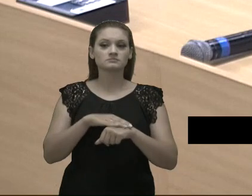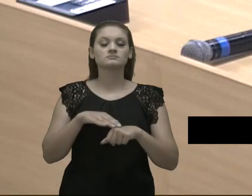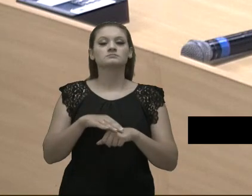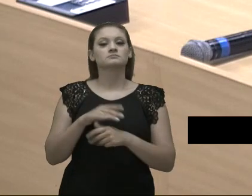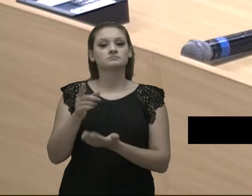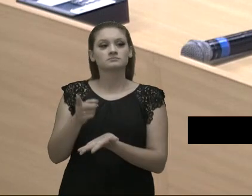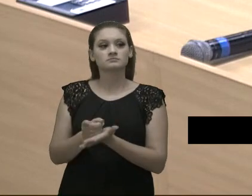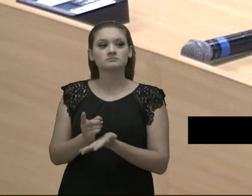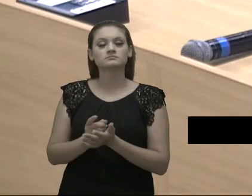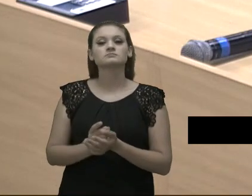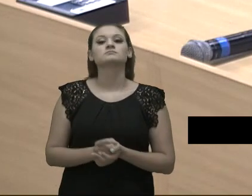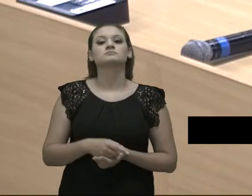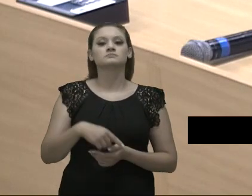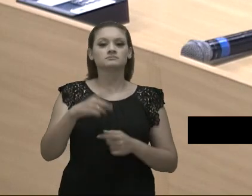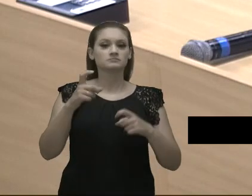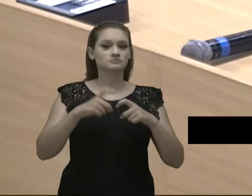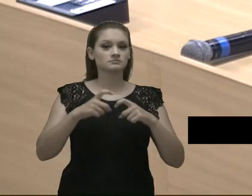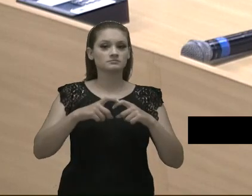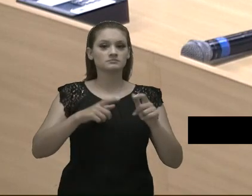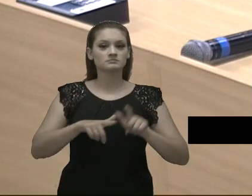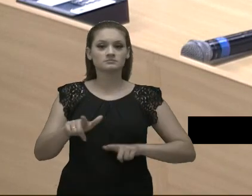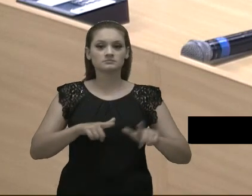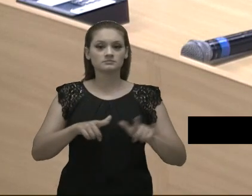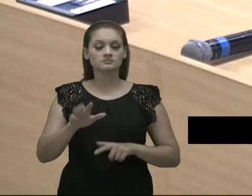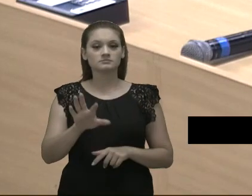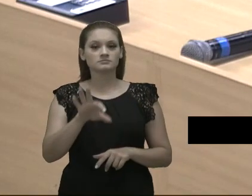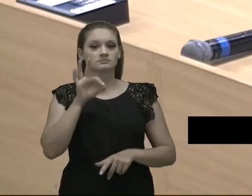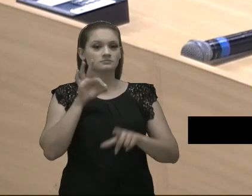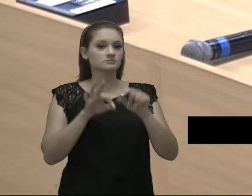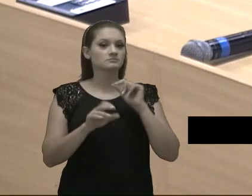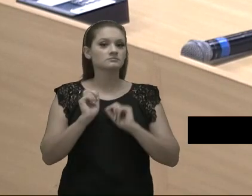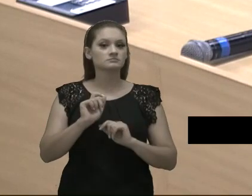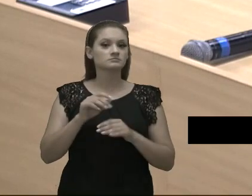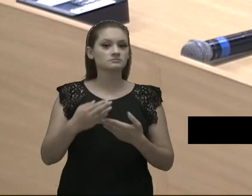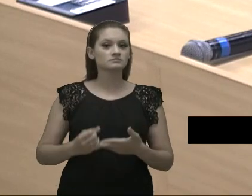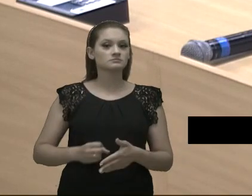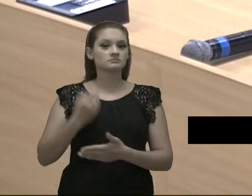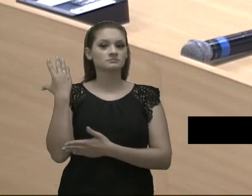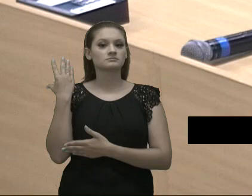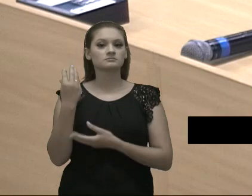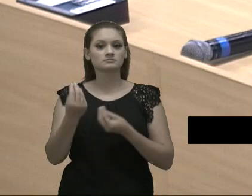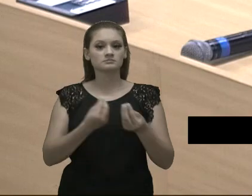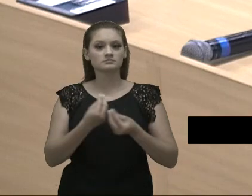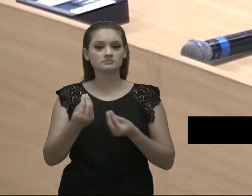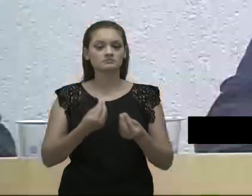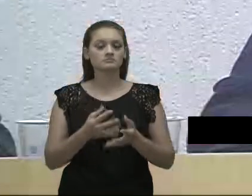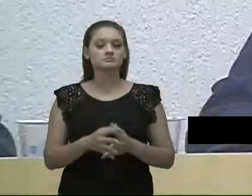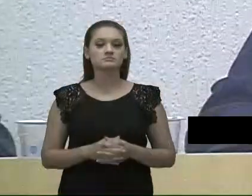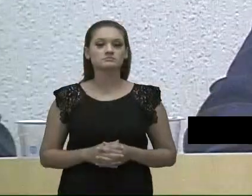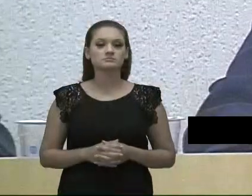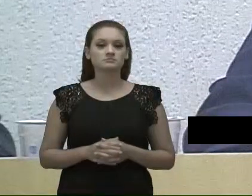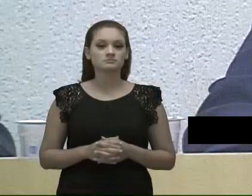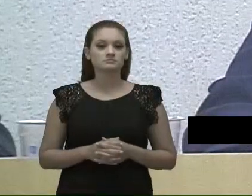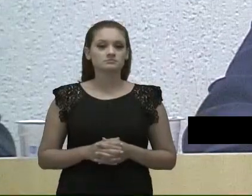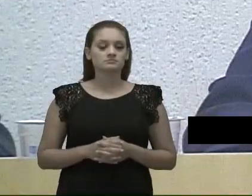para a medicina do trabalho e eles que vão decidir o que deve ser realizado, como deve ser feito. Porque tem um pedido